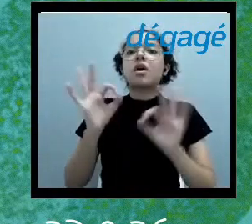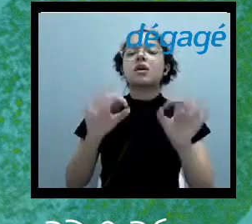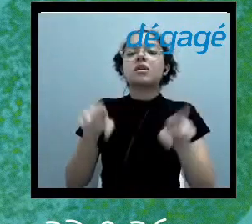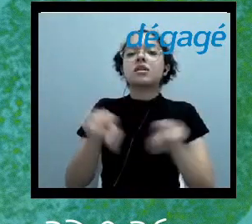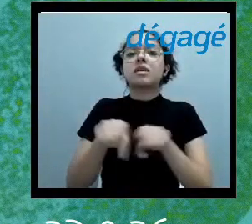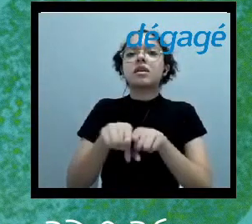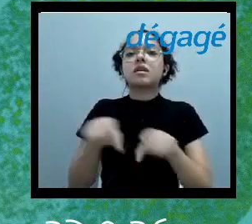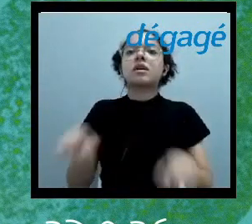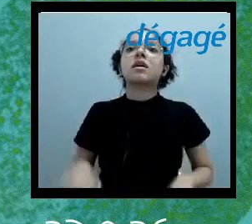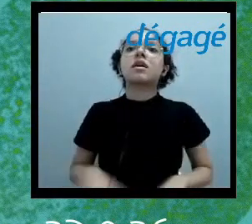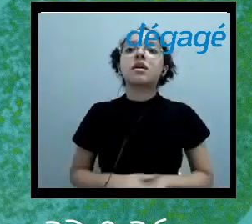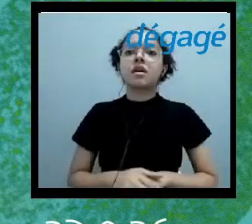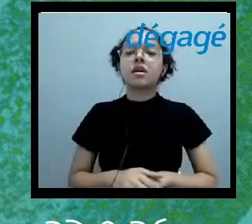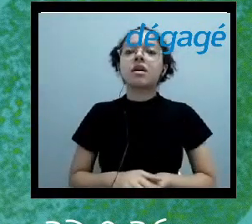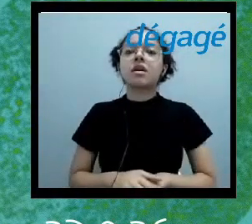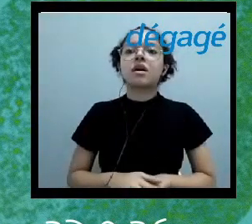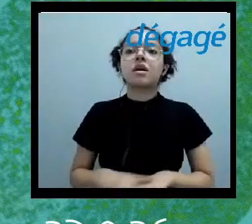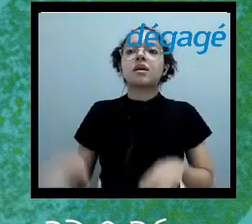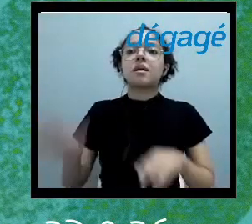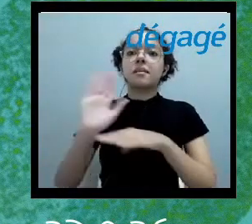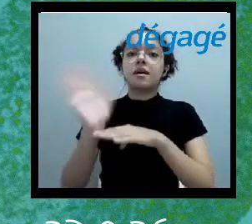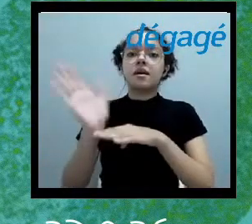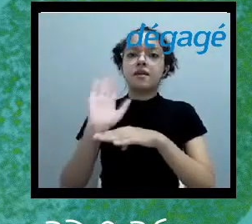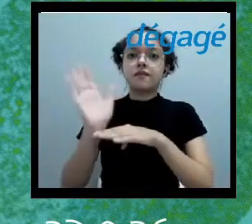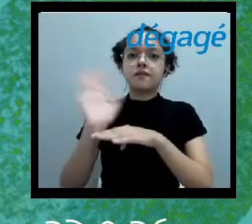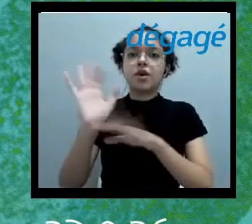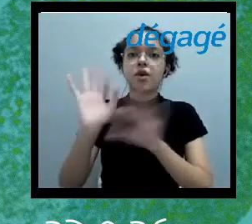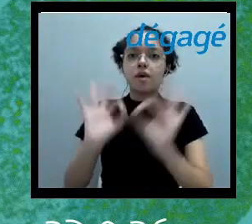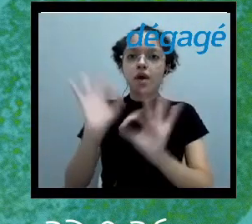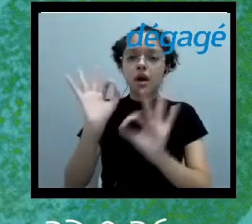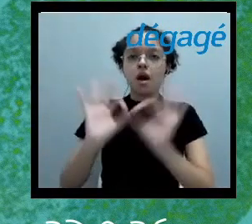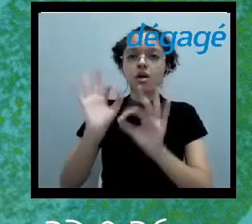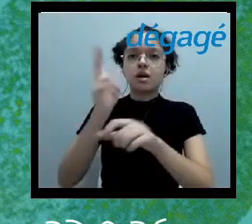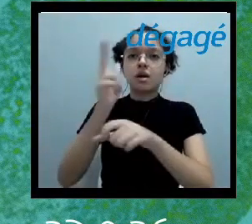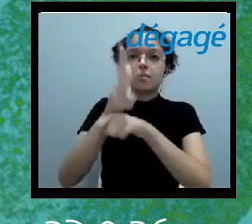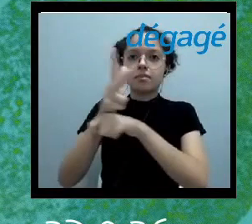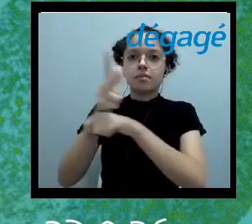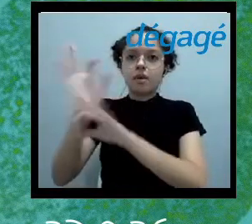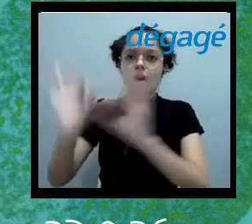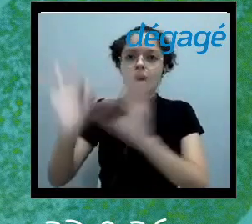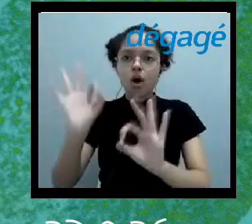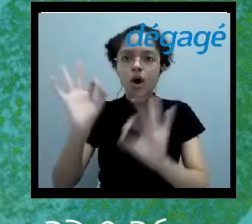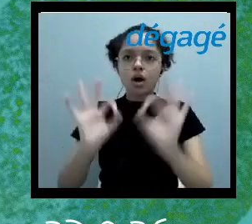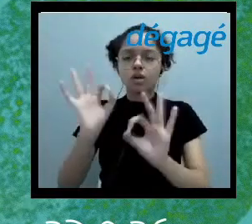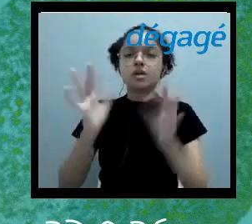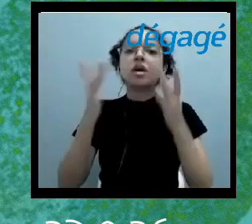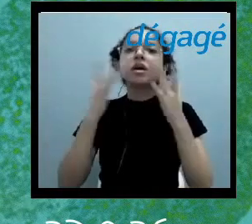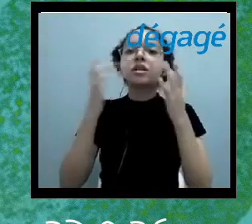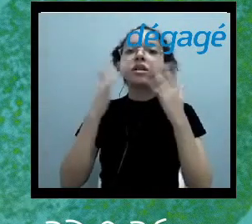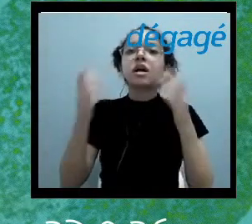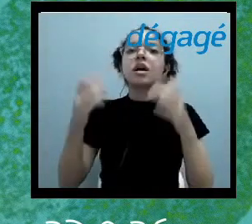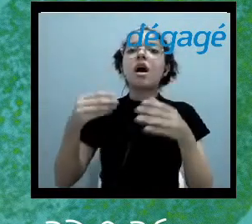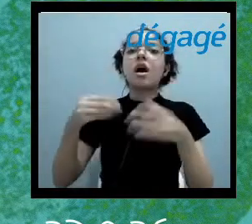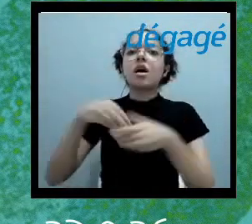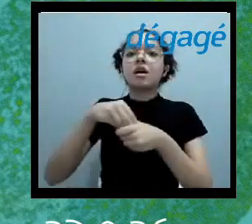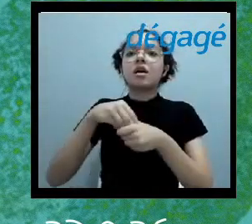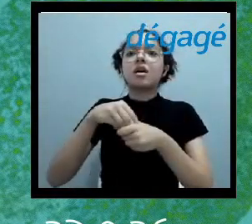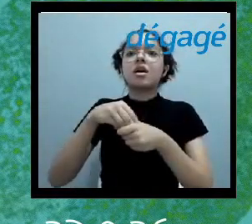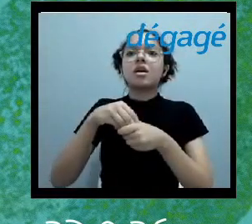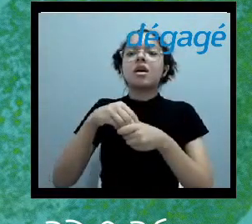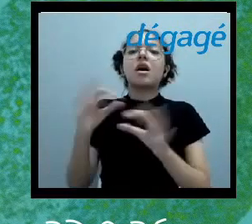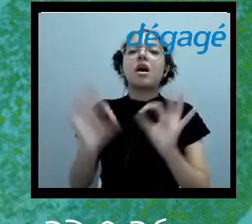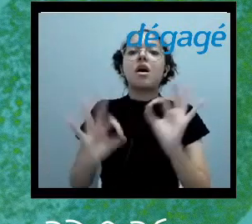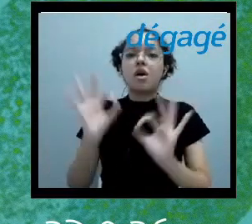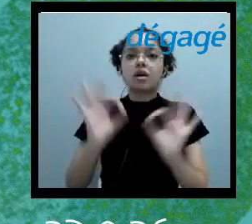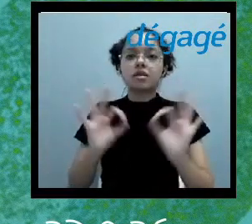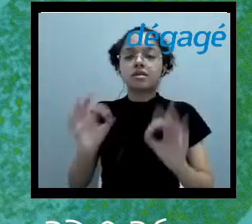Artífice Filmes, Lu Alencar e João, aos parceiros da produção do Teatro da Boca Rica, Jânio Martins, muito